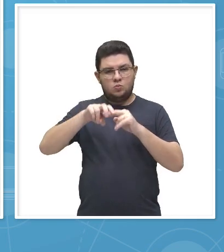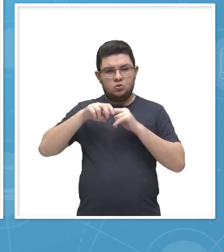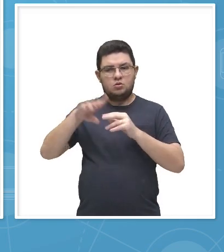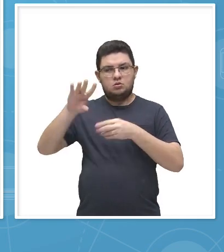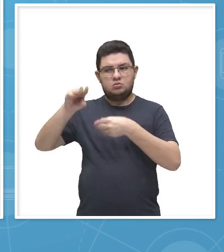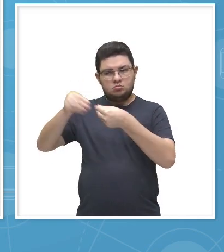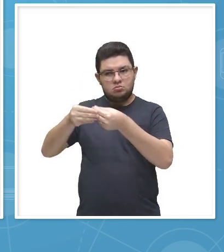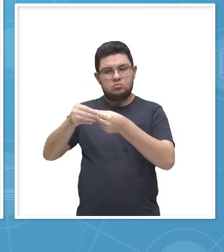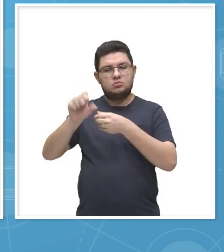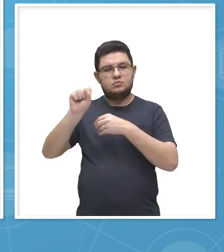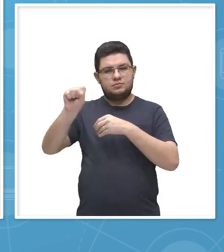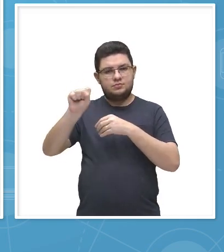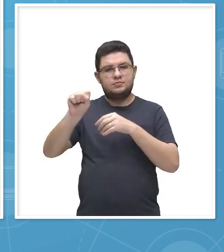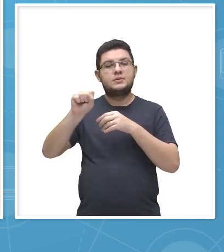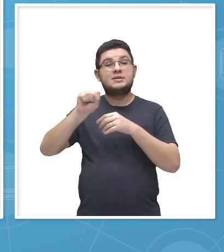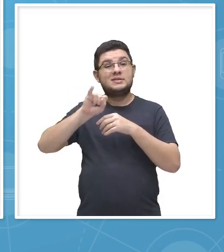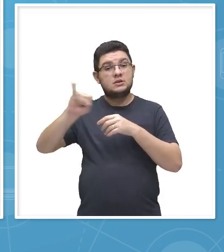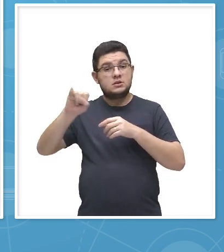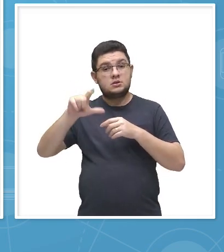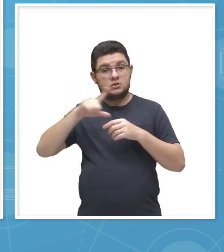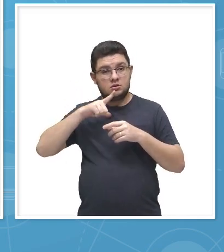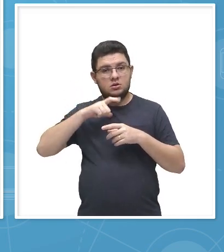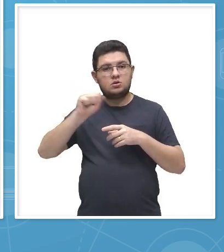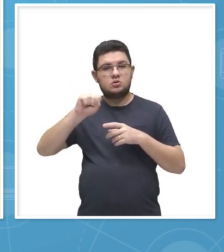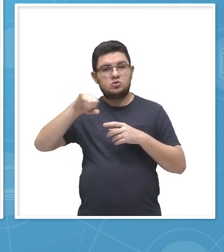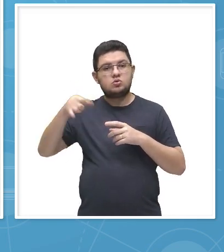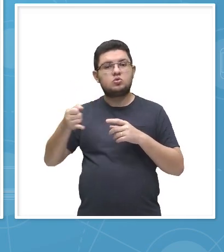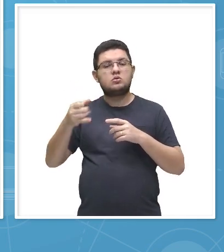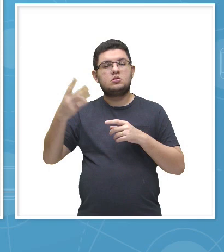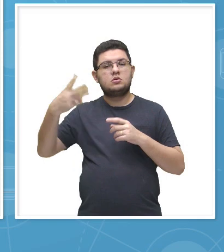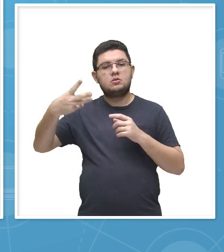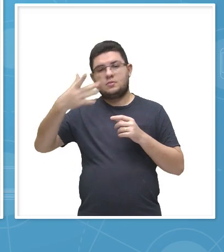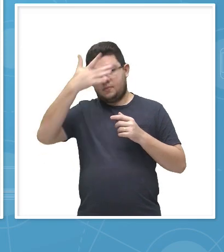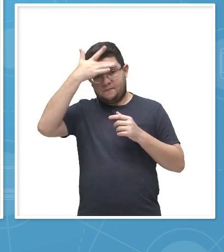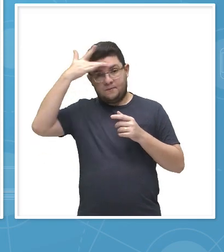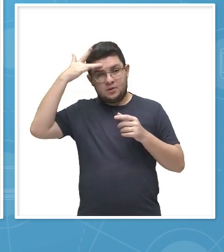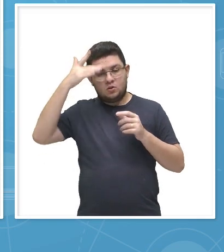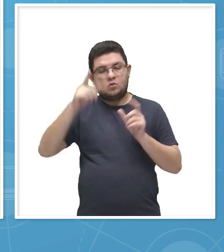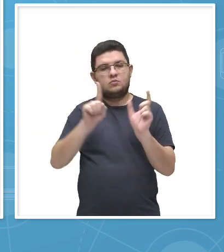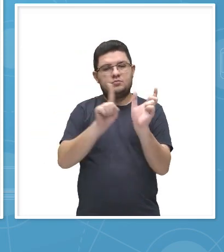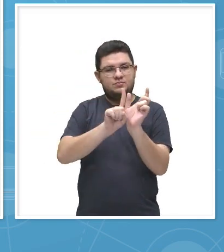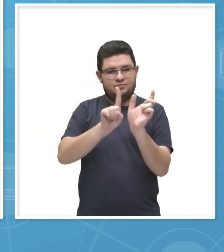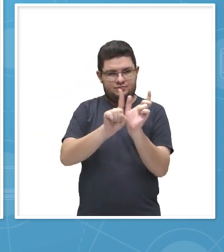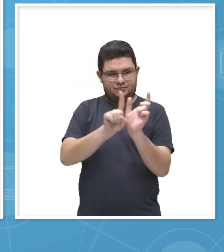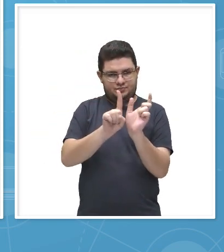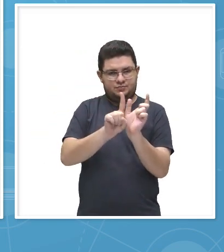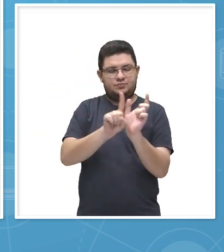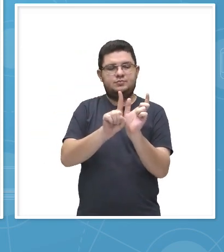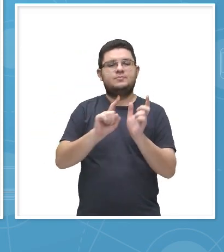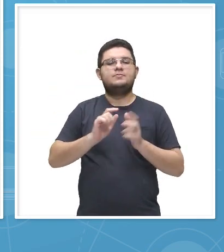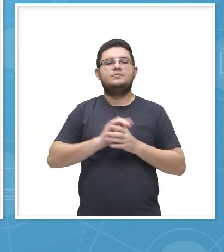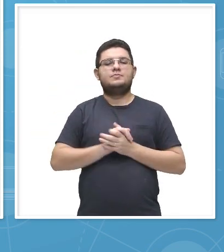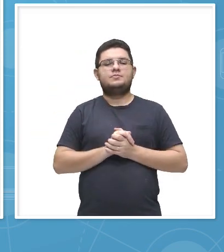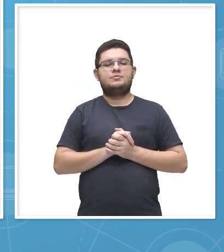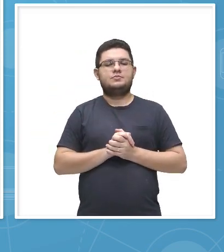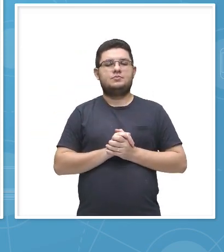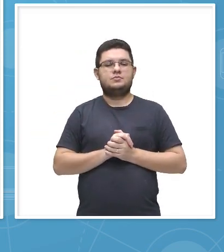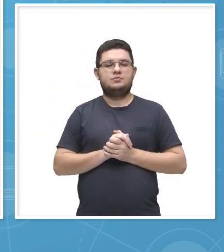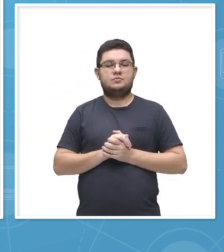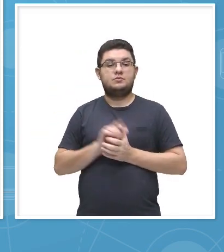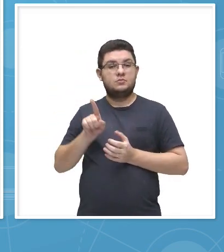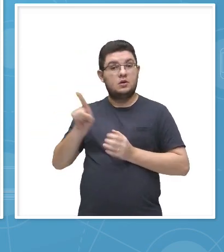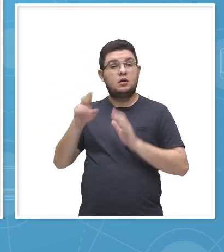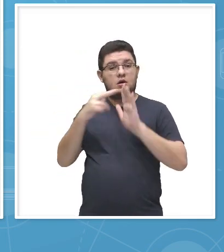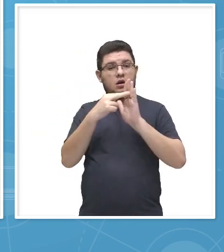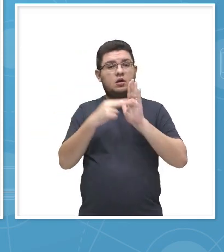quando o meu sujeito for a terceira pessoa do singular lei ixi eu ir Place Tudo bem então essa regra